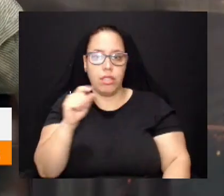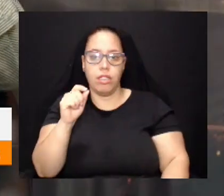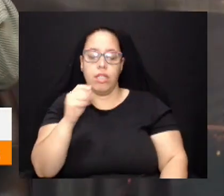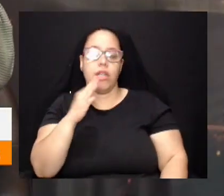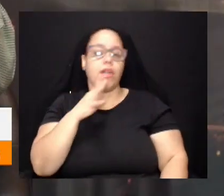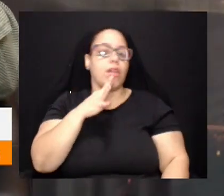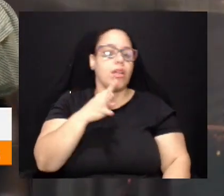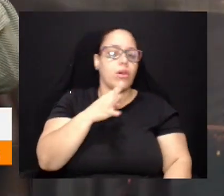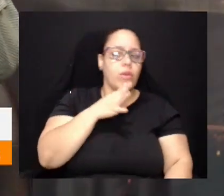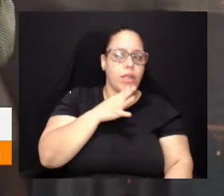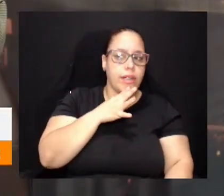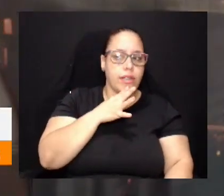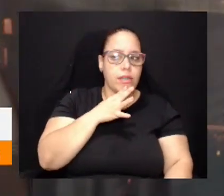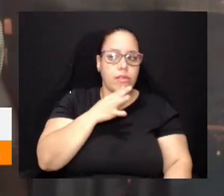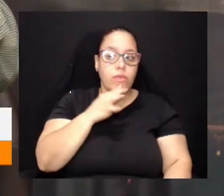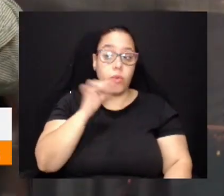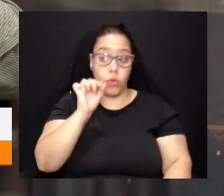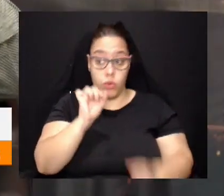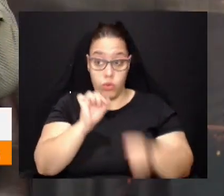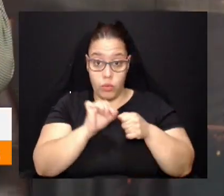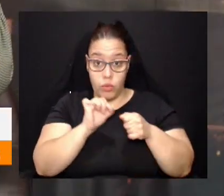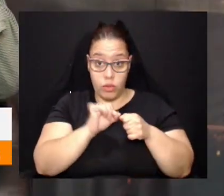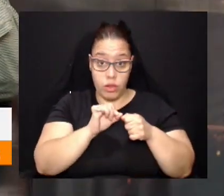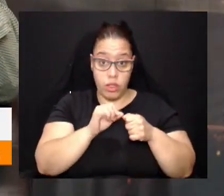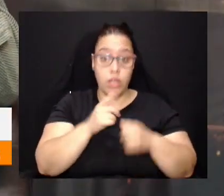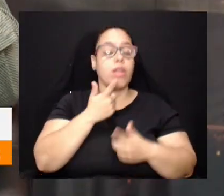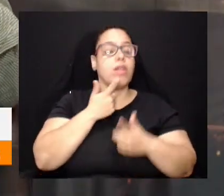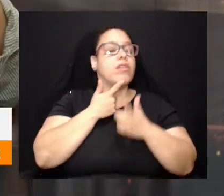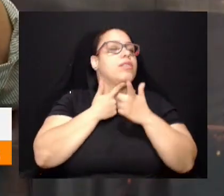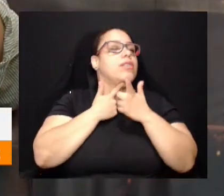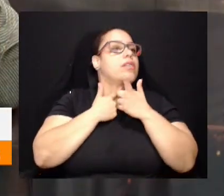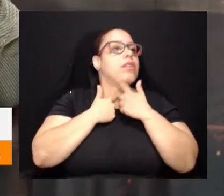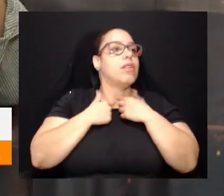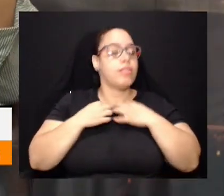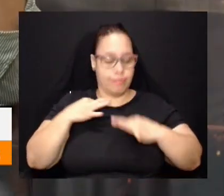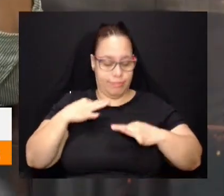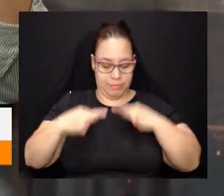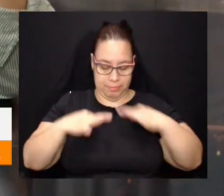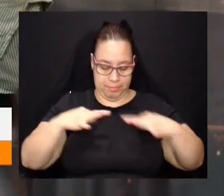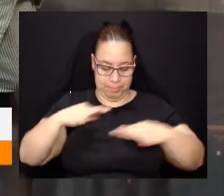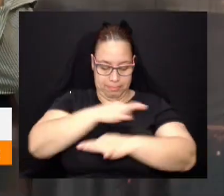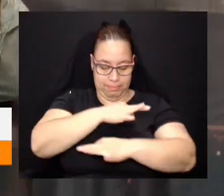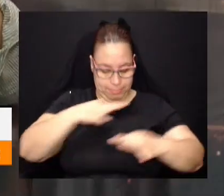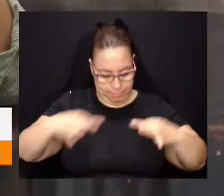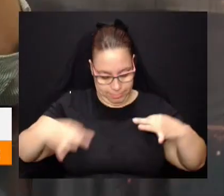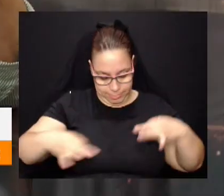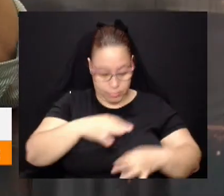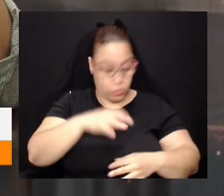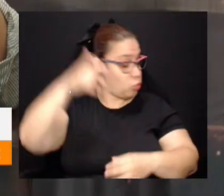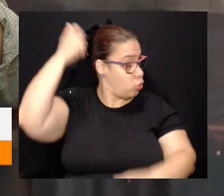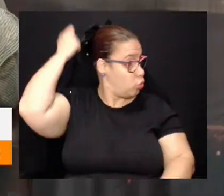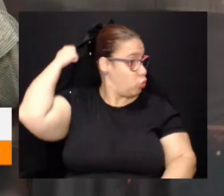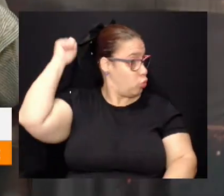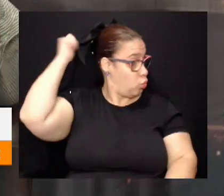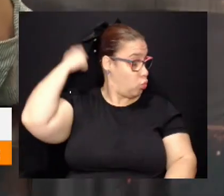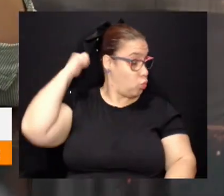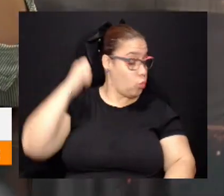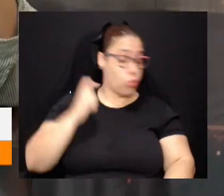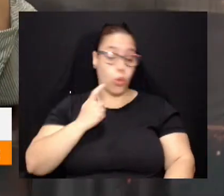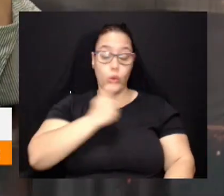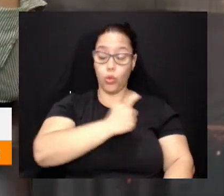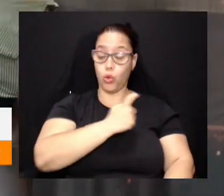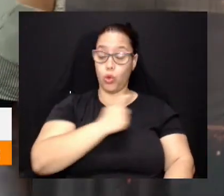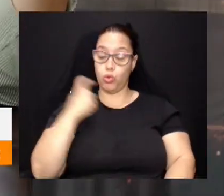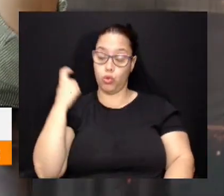né? Então, o que você faz? Você tem vontade, você se arruma, né? Você arruma o cabelo, passa um perfume, Compra combina